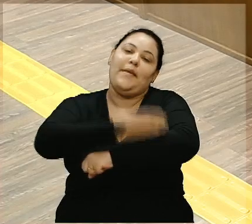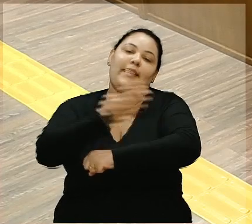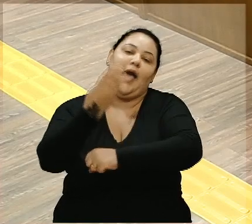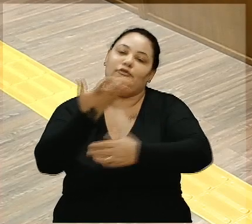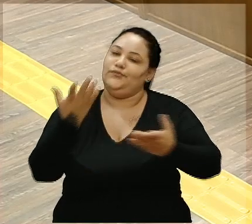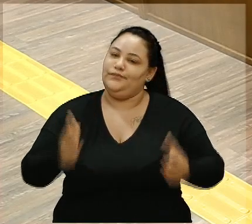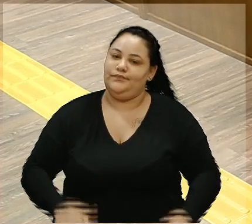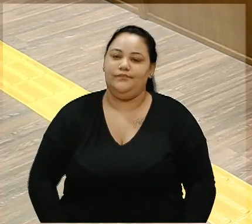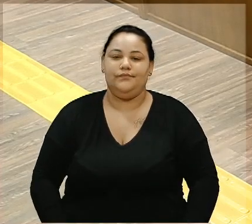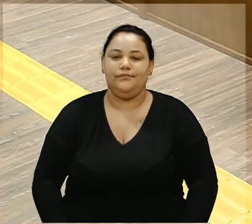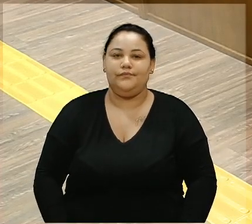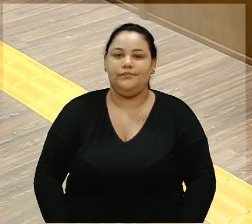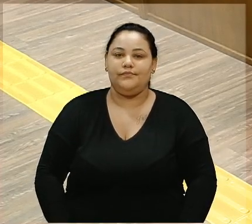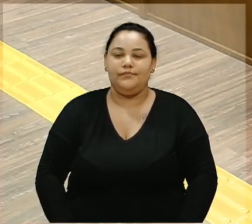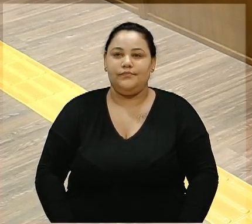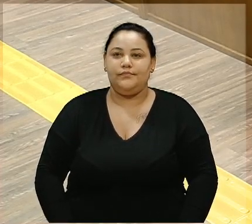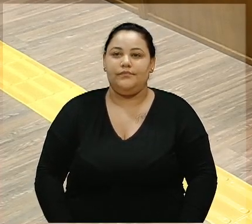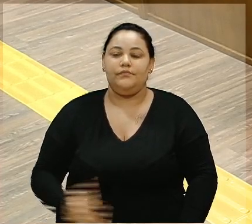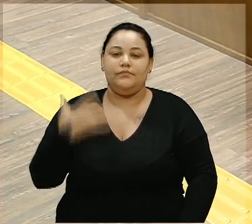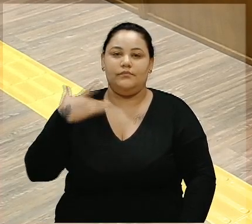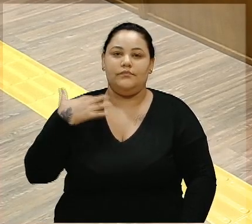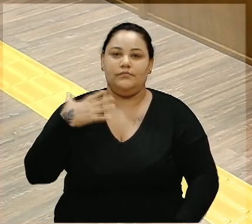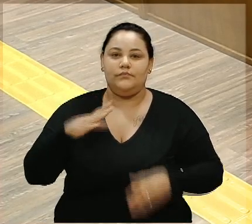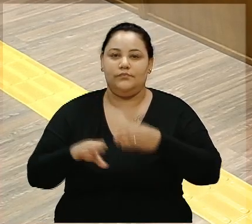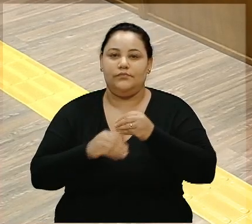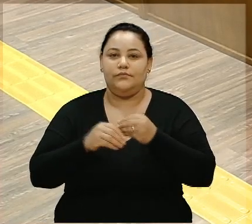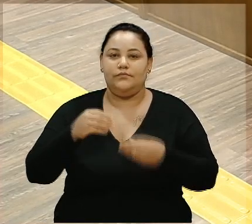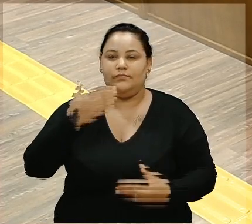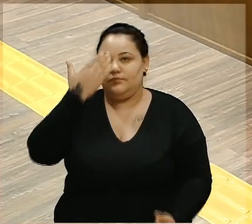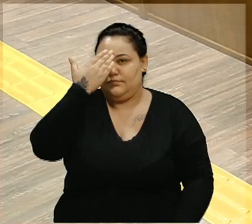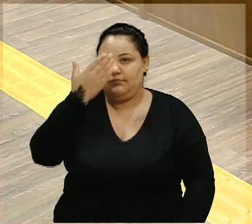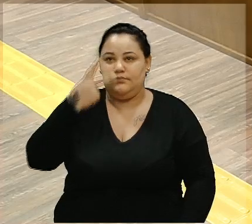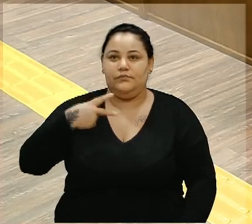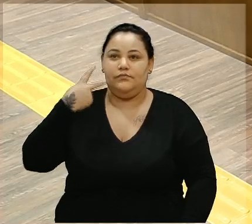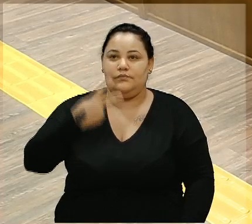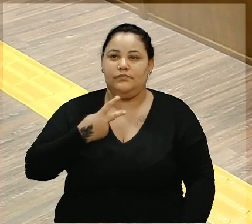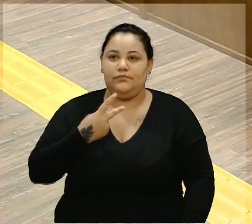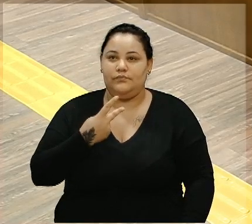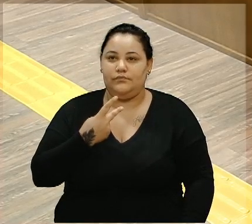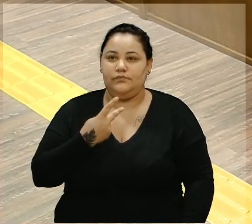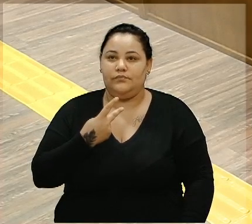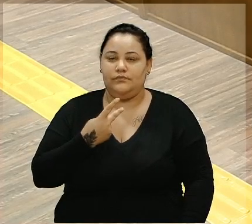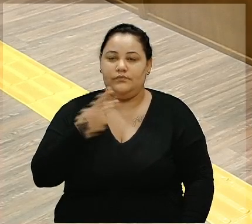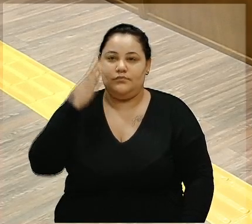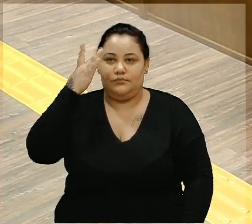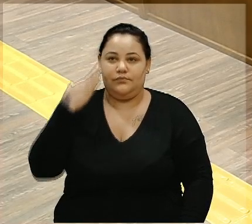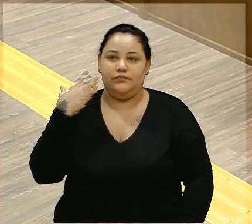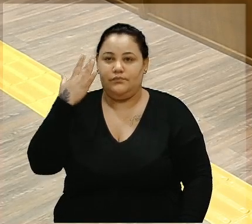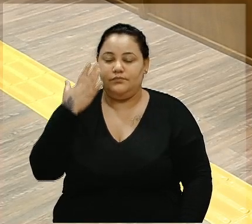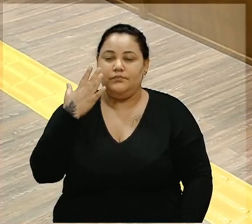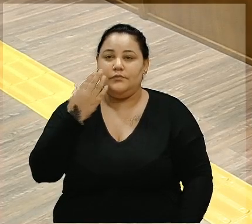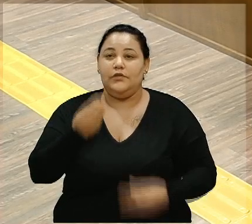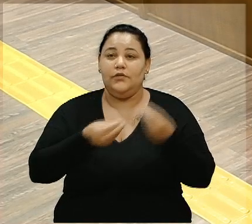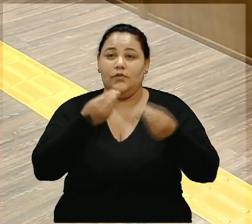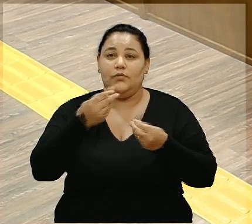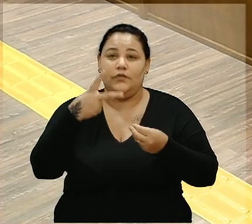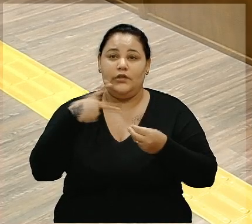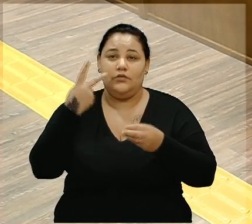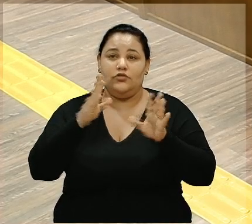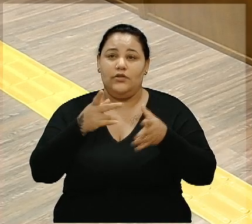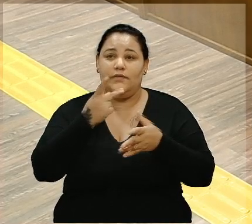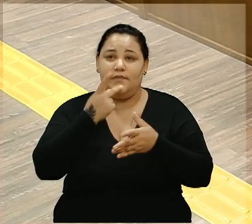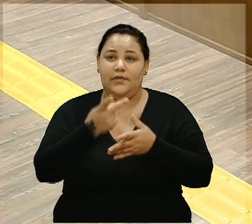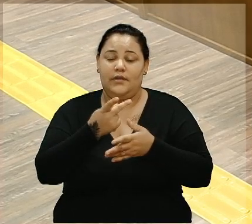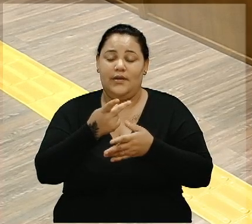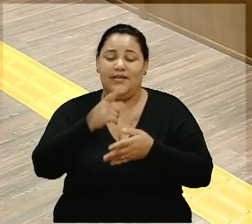vereadora Andressa. Obrigada, vereadora Daiane. Acredito que, como os vereadores já comentaram, a senhora também,